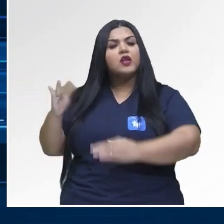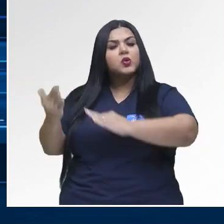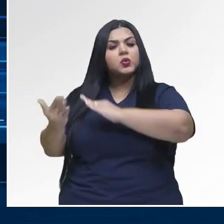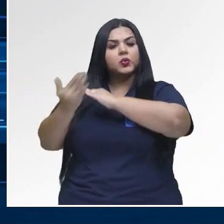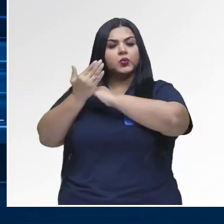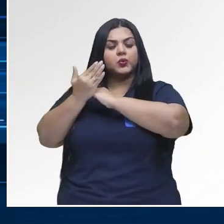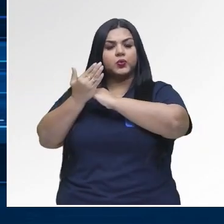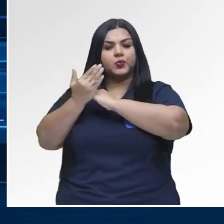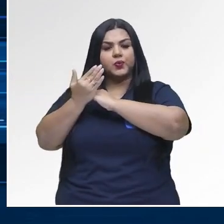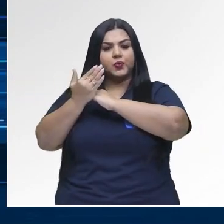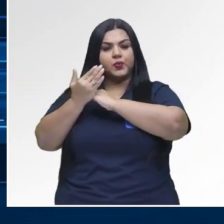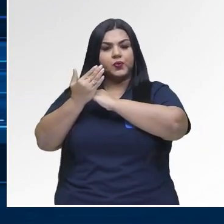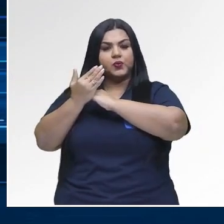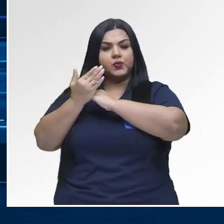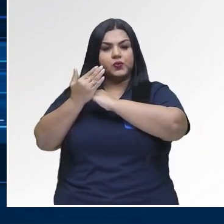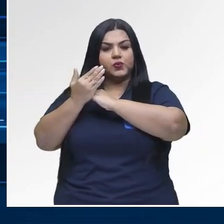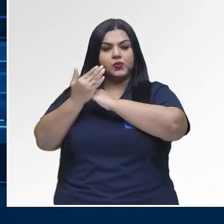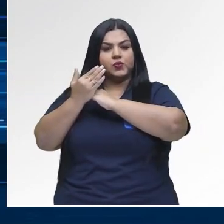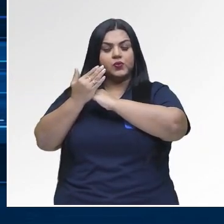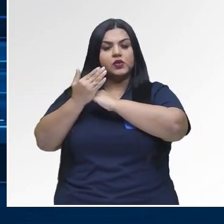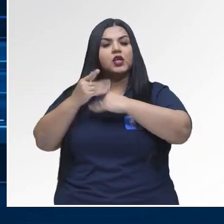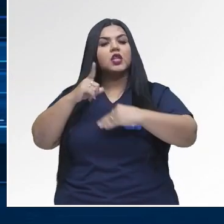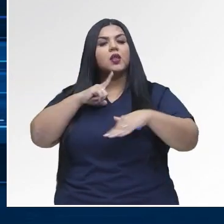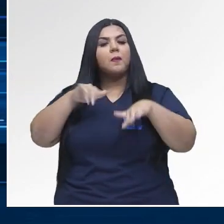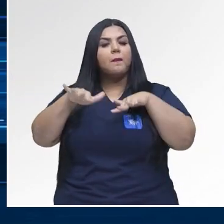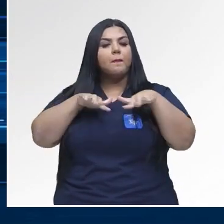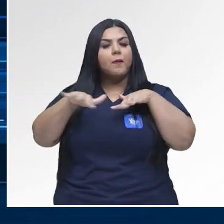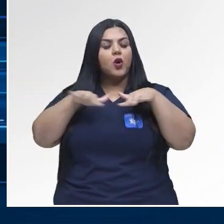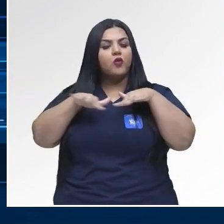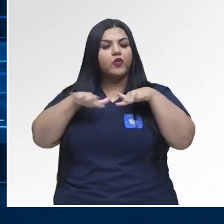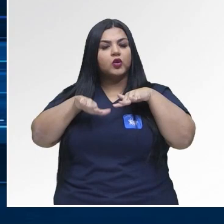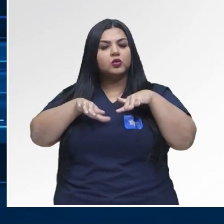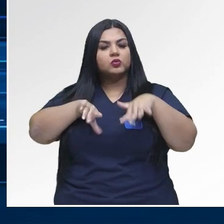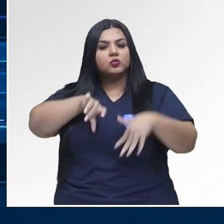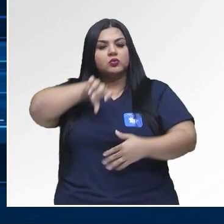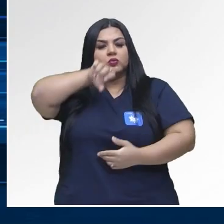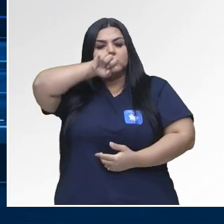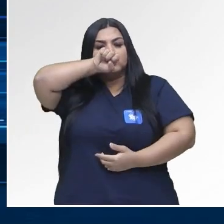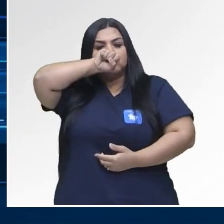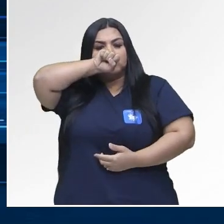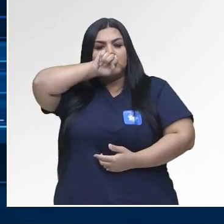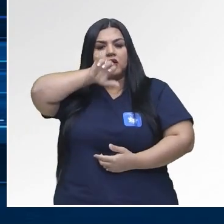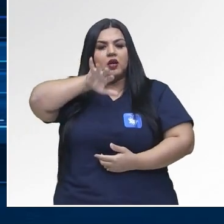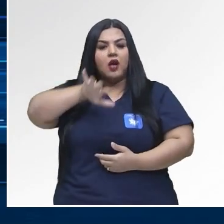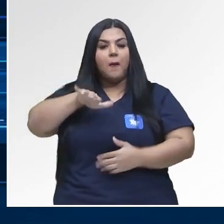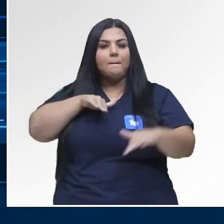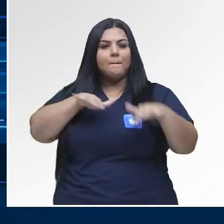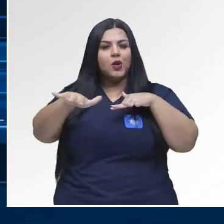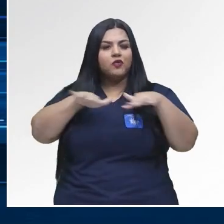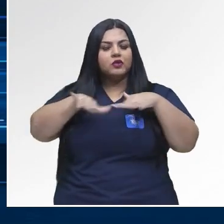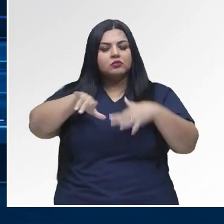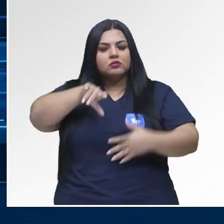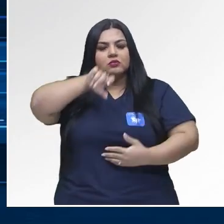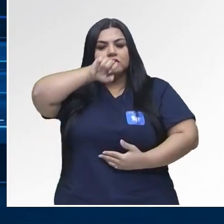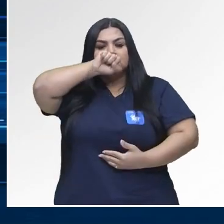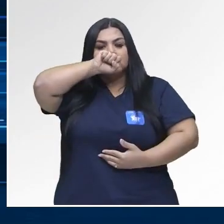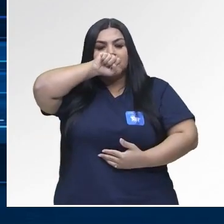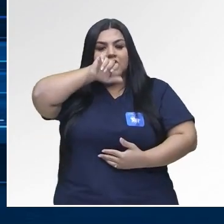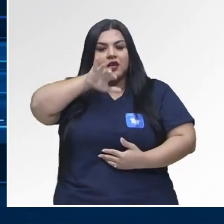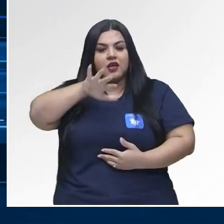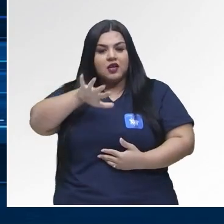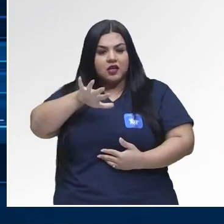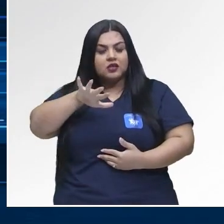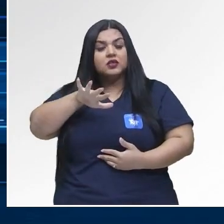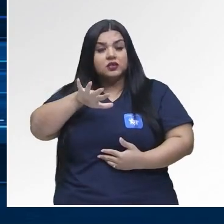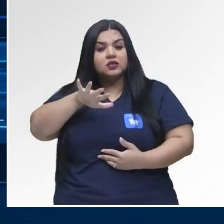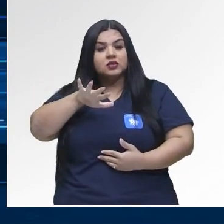ajudar a ter o movimento de inspiração e expiração, tá? Então, ele faz essa movimentação que a